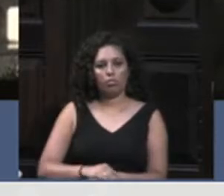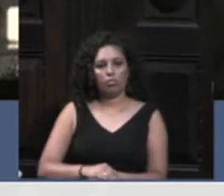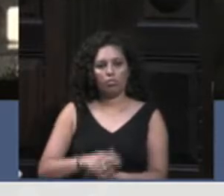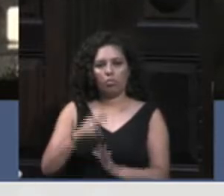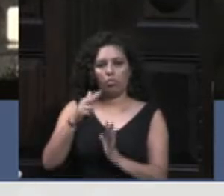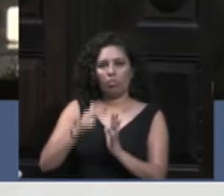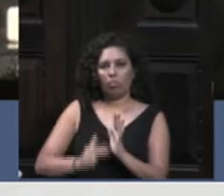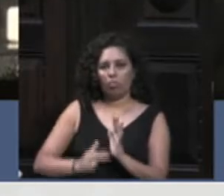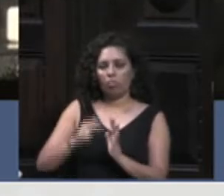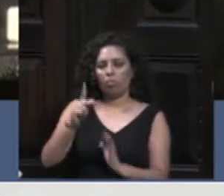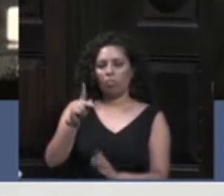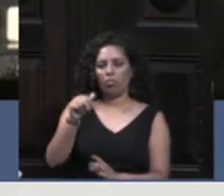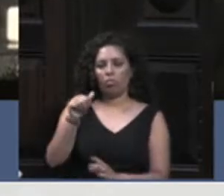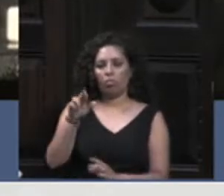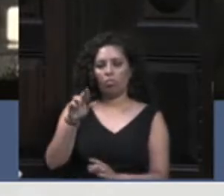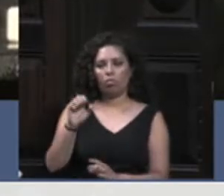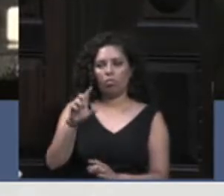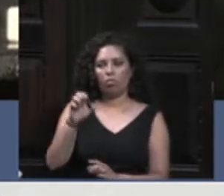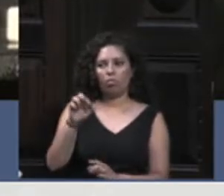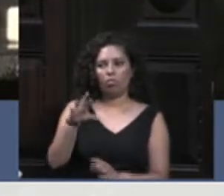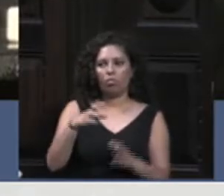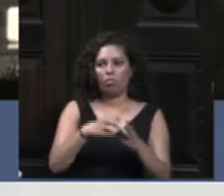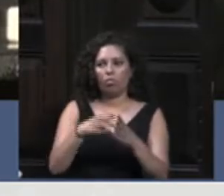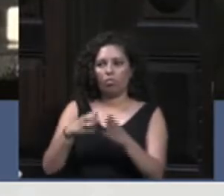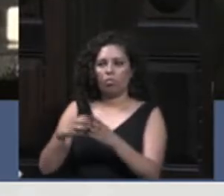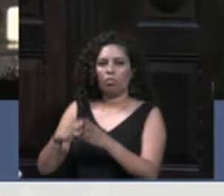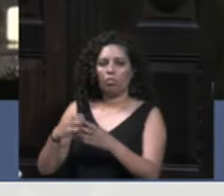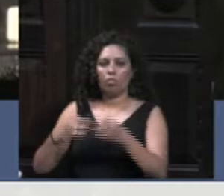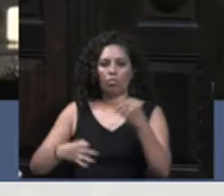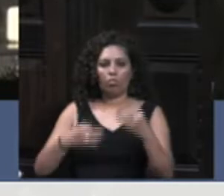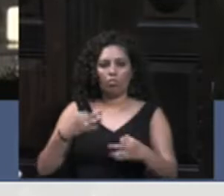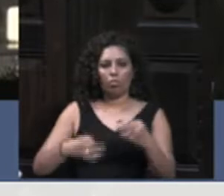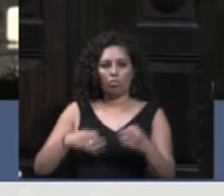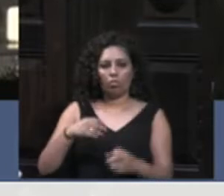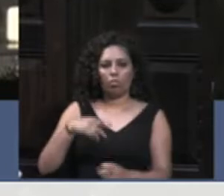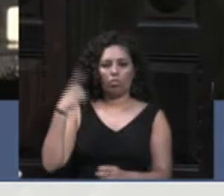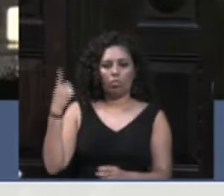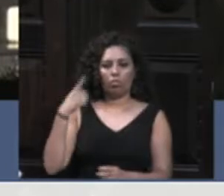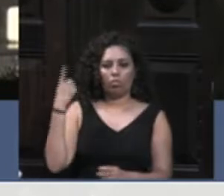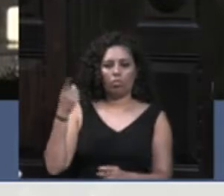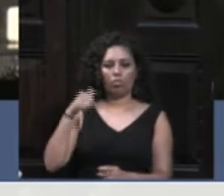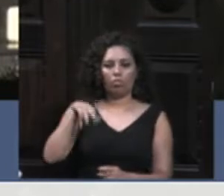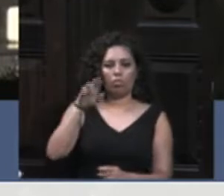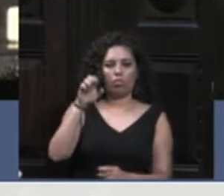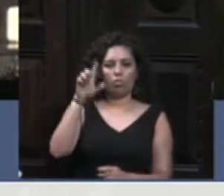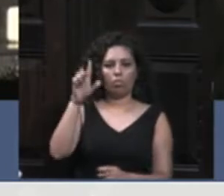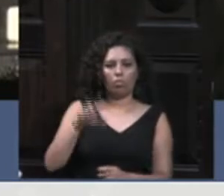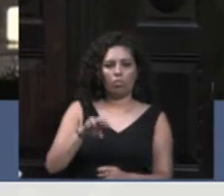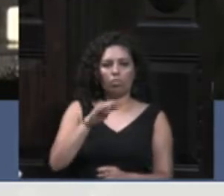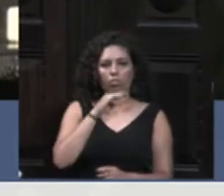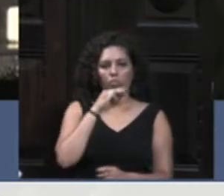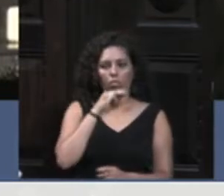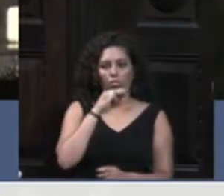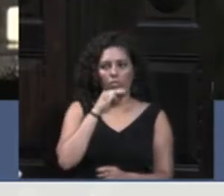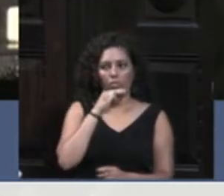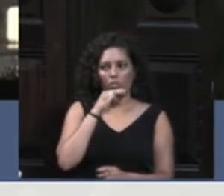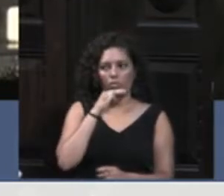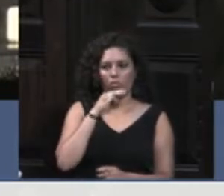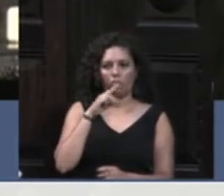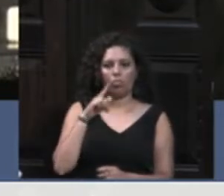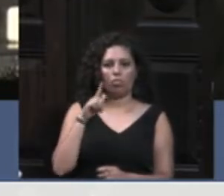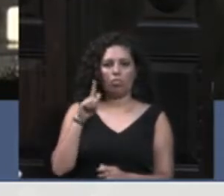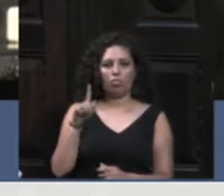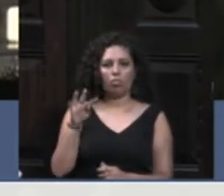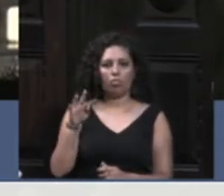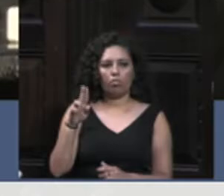Tem parecer, desculpa. Pela Comissão de Constituição e Justiça, deputado André Lazzaroni, Chiquinho da Mangueira, Gustavo Tutuca,